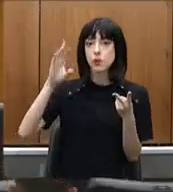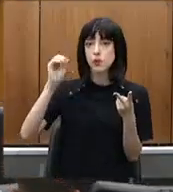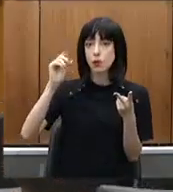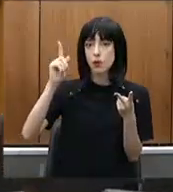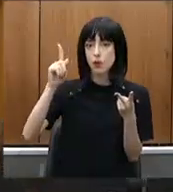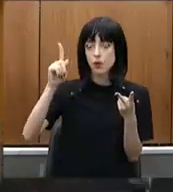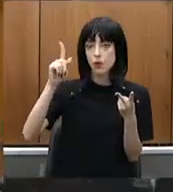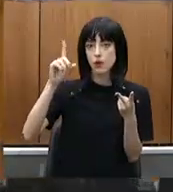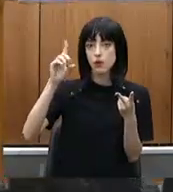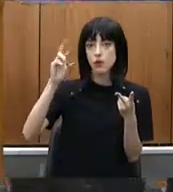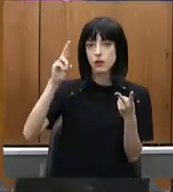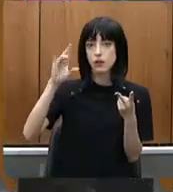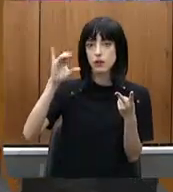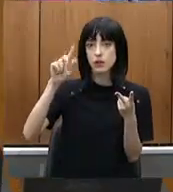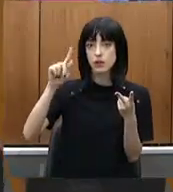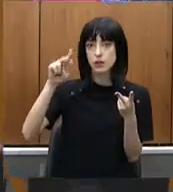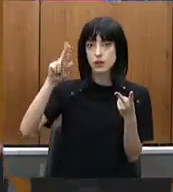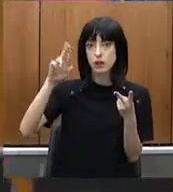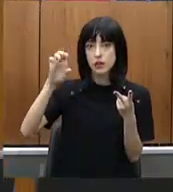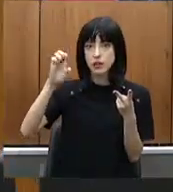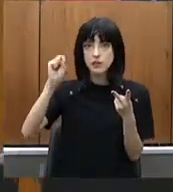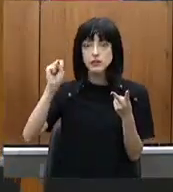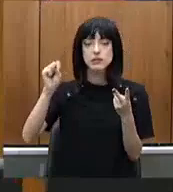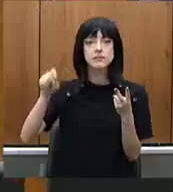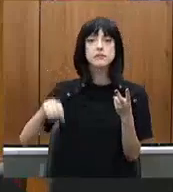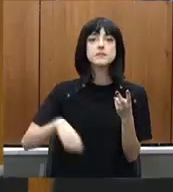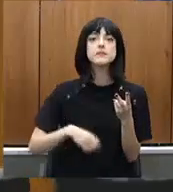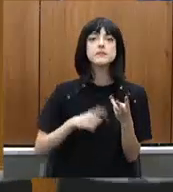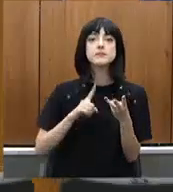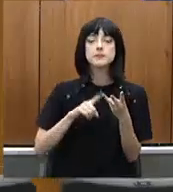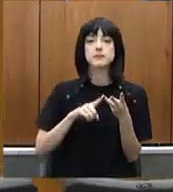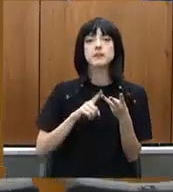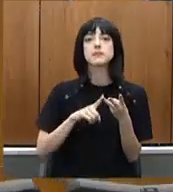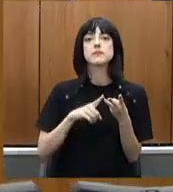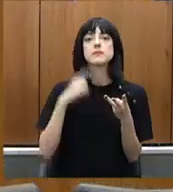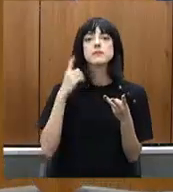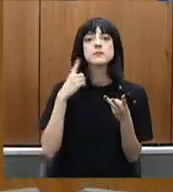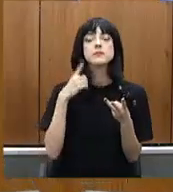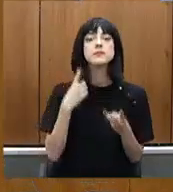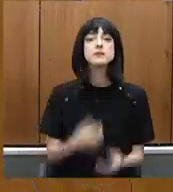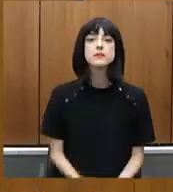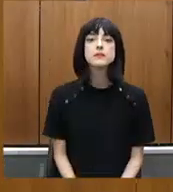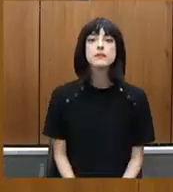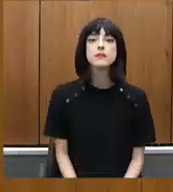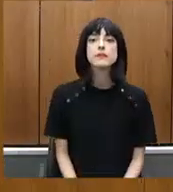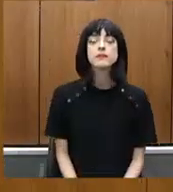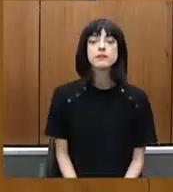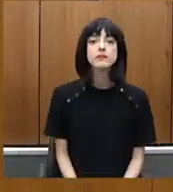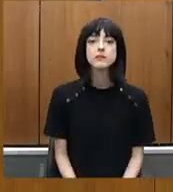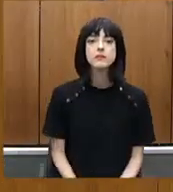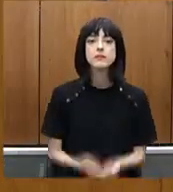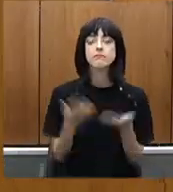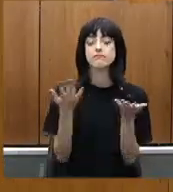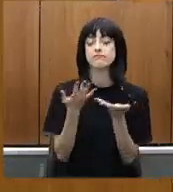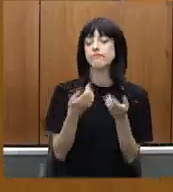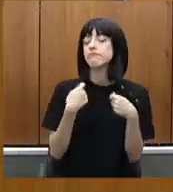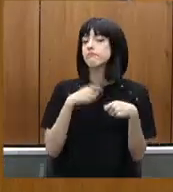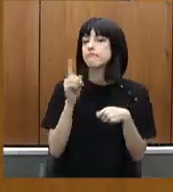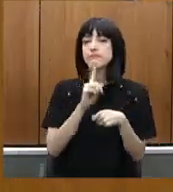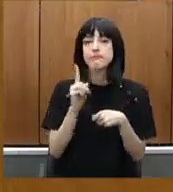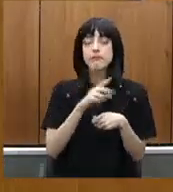presidência os termos do Pará do artigo 132 do Regimento Interno dispensa a leitura da ata da reunião